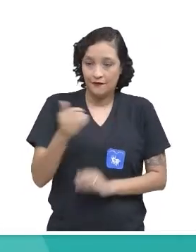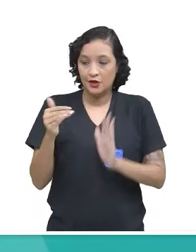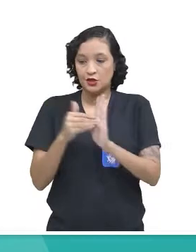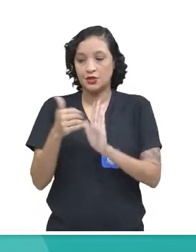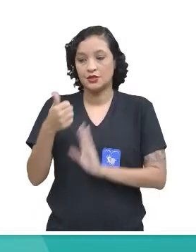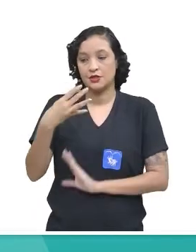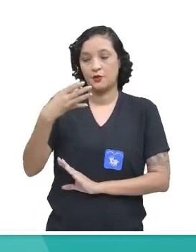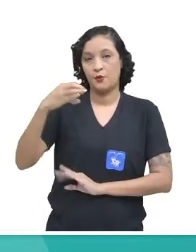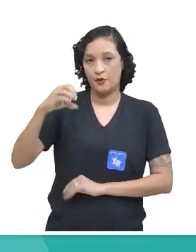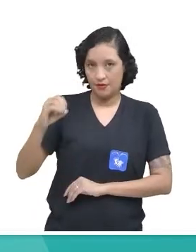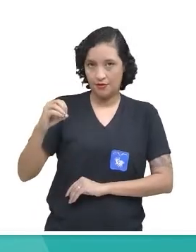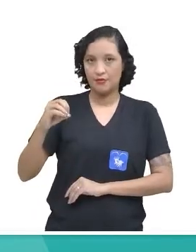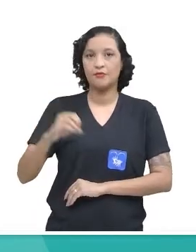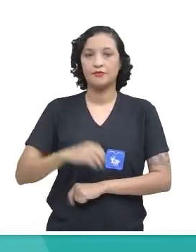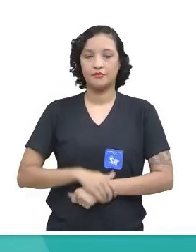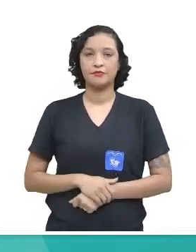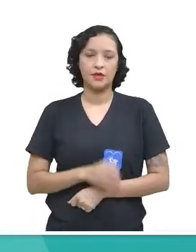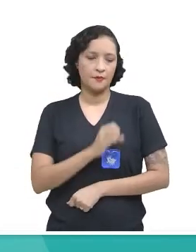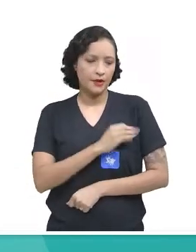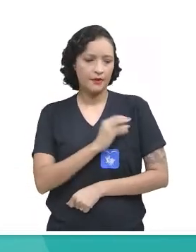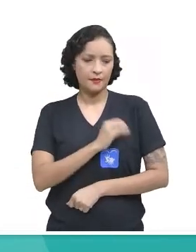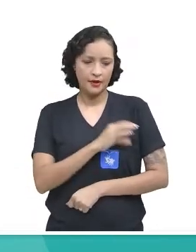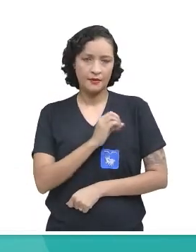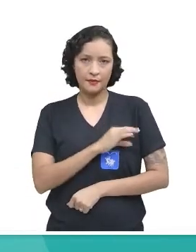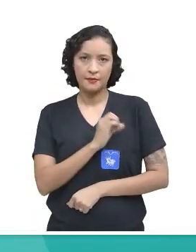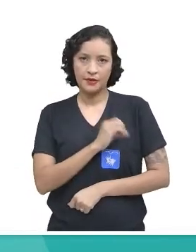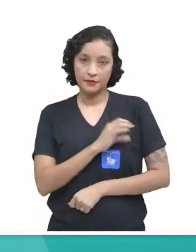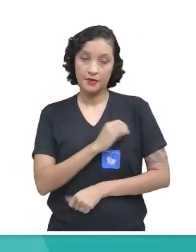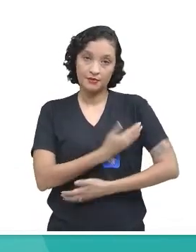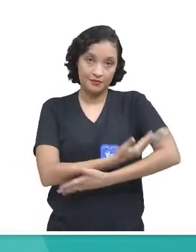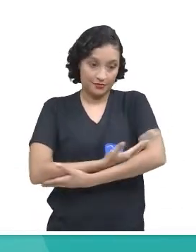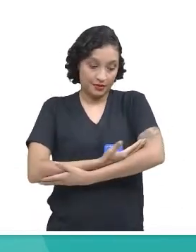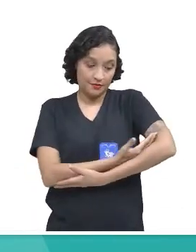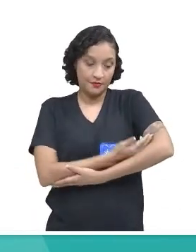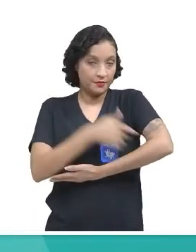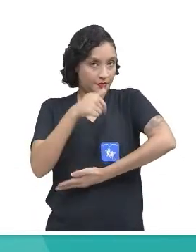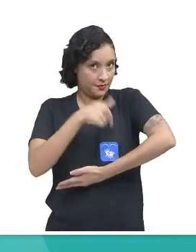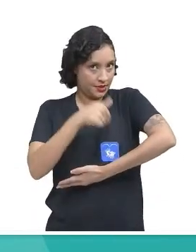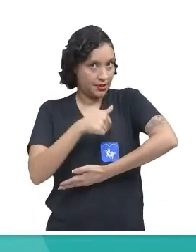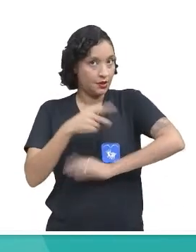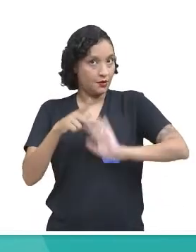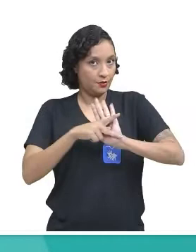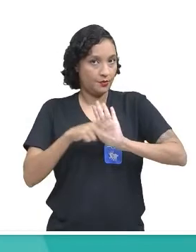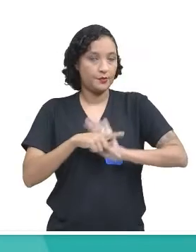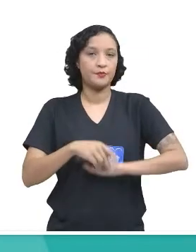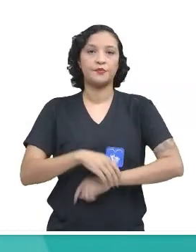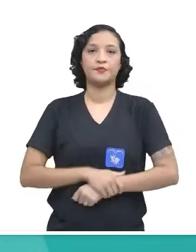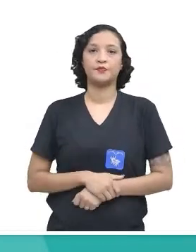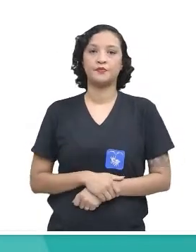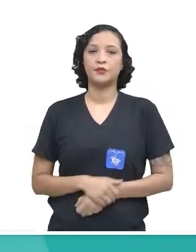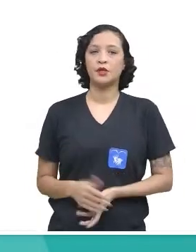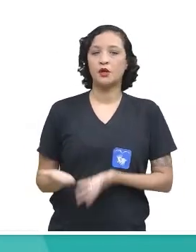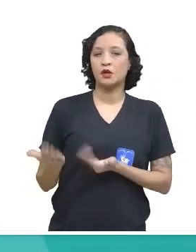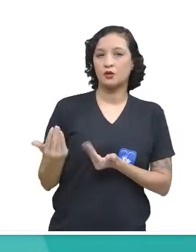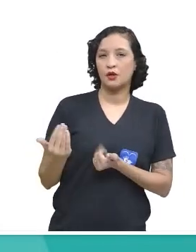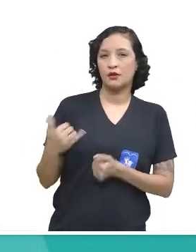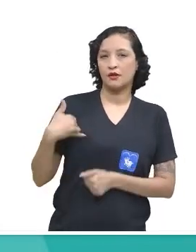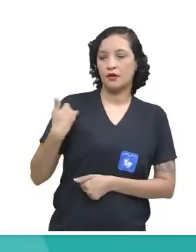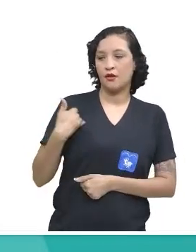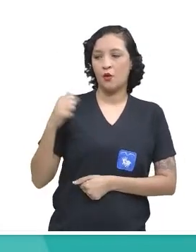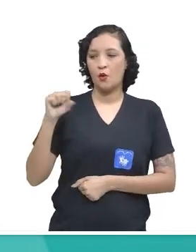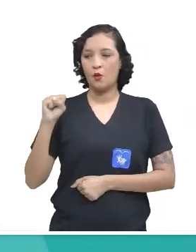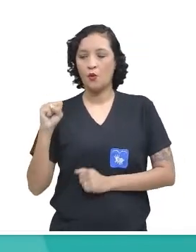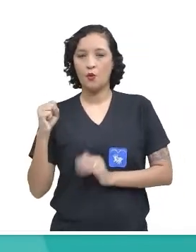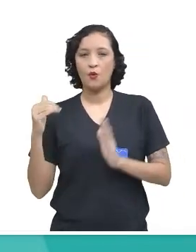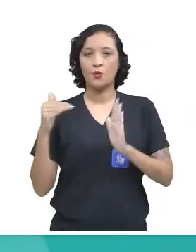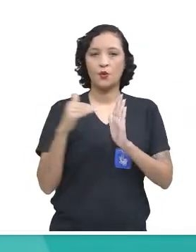140 batimentos, certo? Isso para recém-nascido até os 2 anos. Na adolescência, dos 8 anos até a